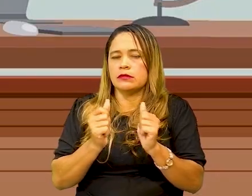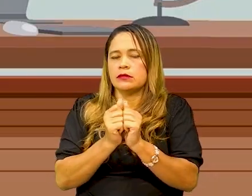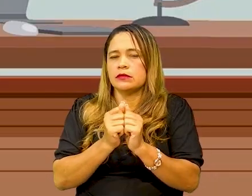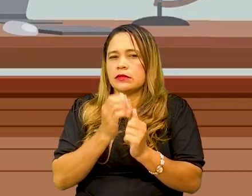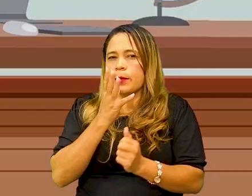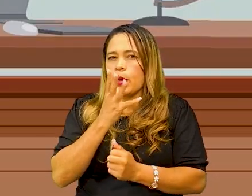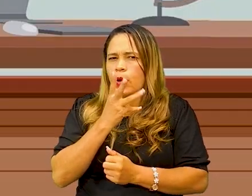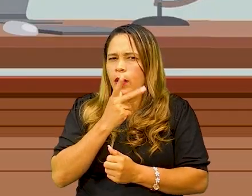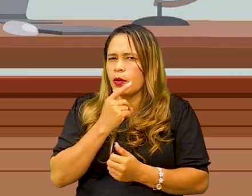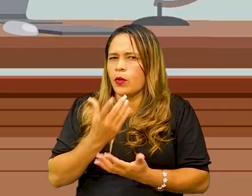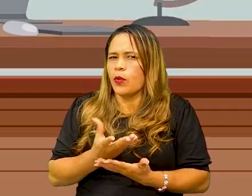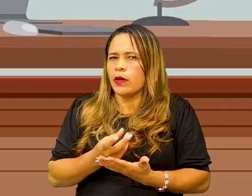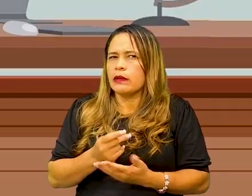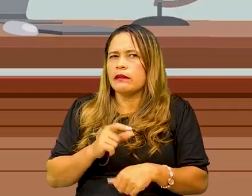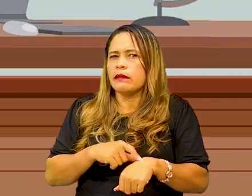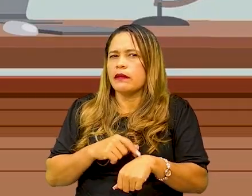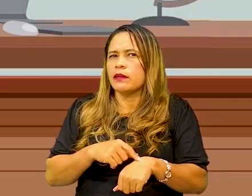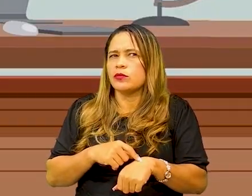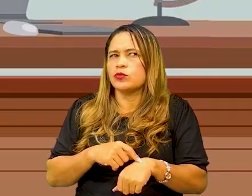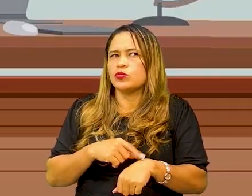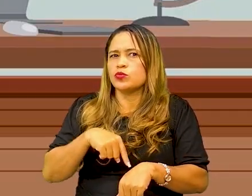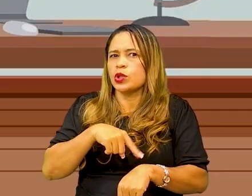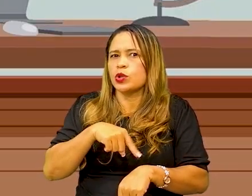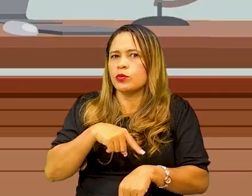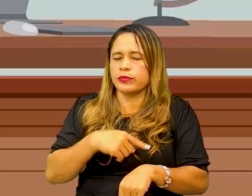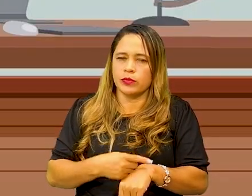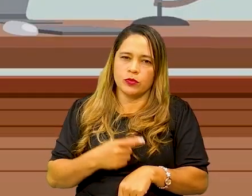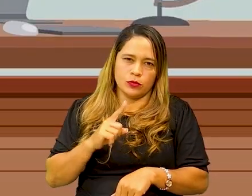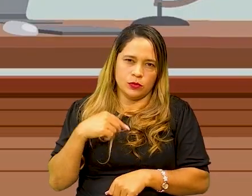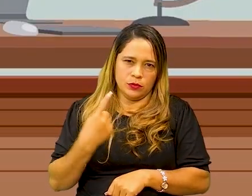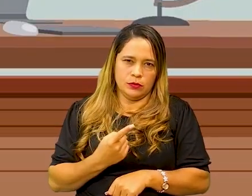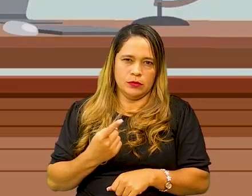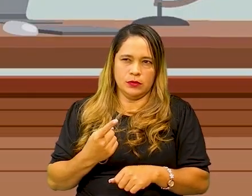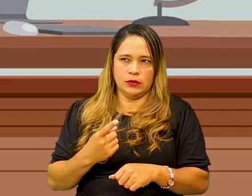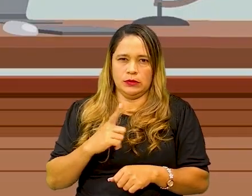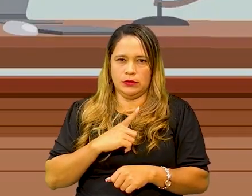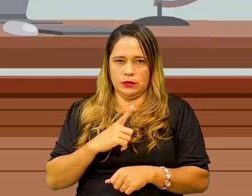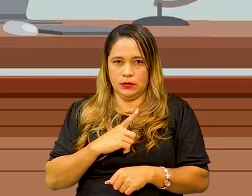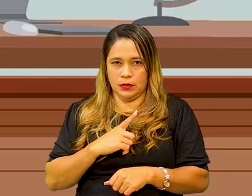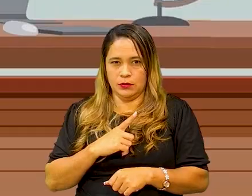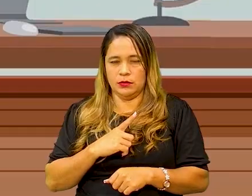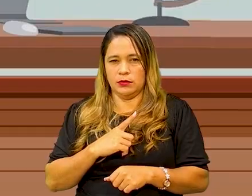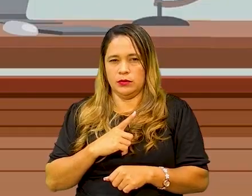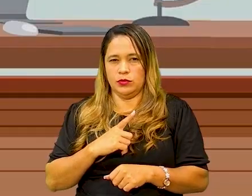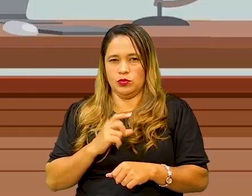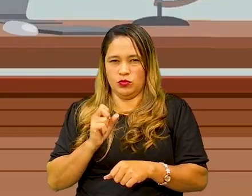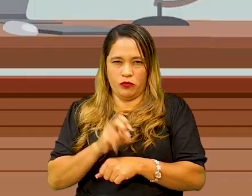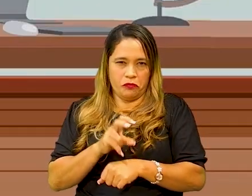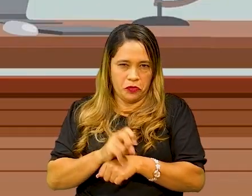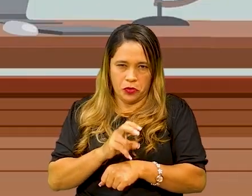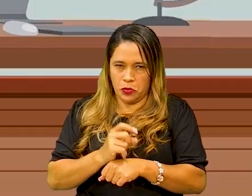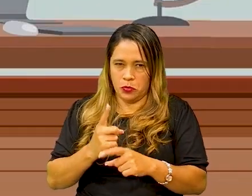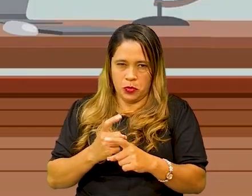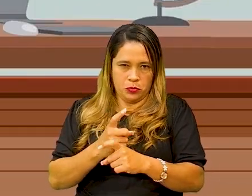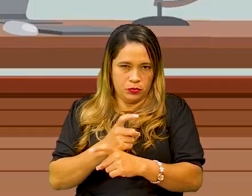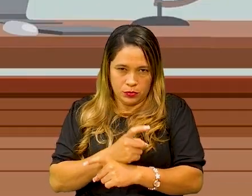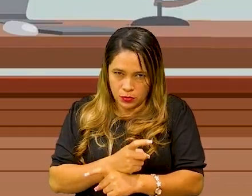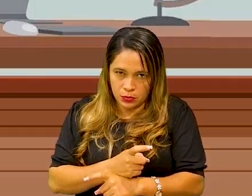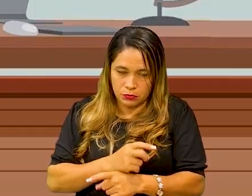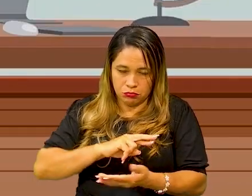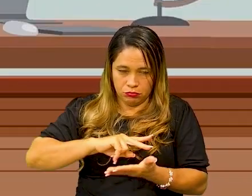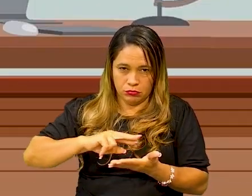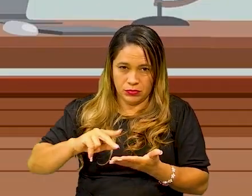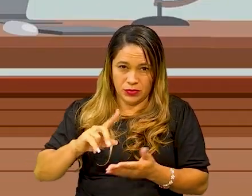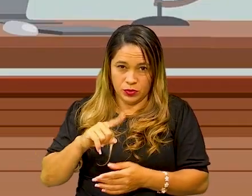esse prolongado? Olha que interessante. Quando a gente pega um determinado agente patogênico, um vírus, uma bactéria, um protozoário, entre